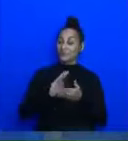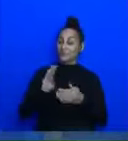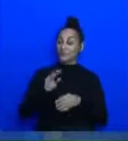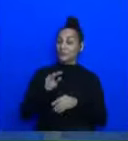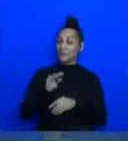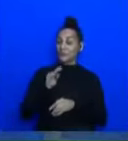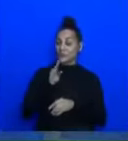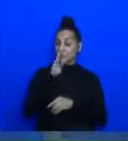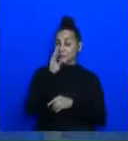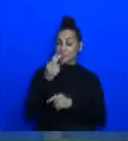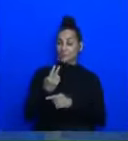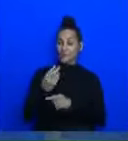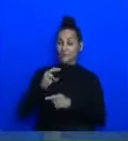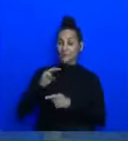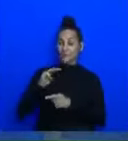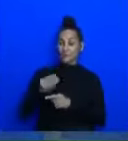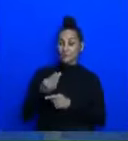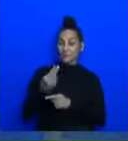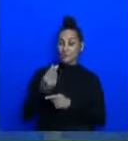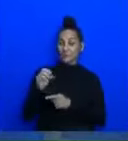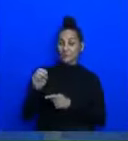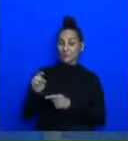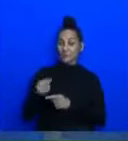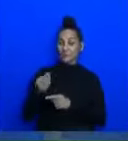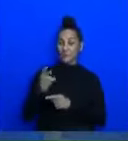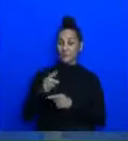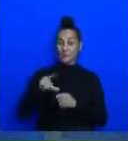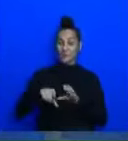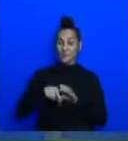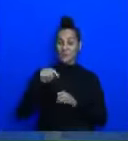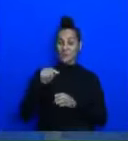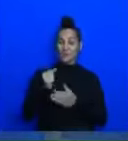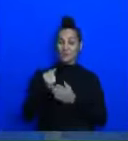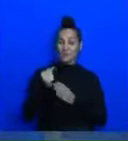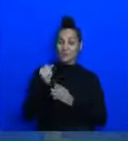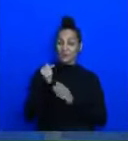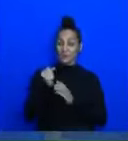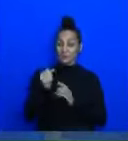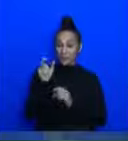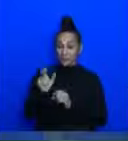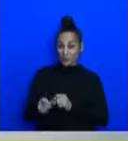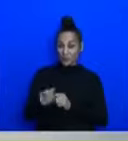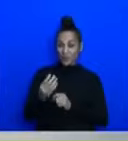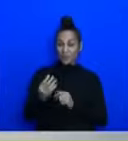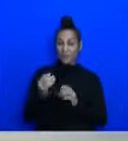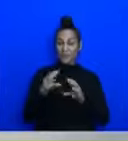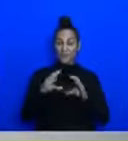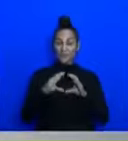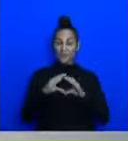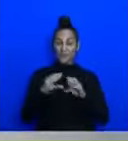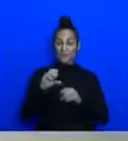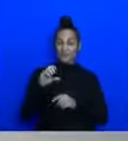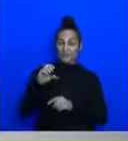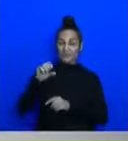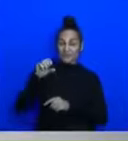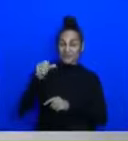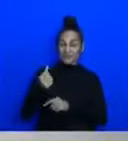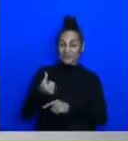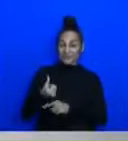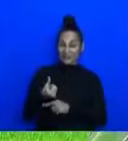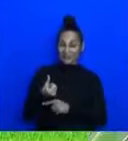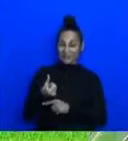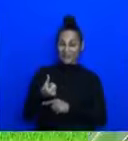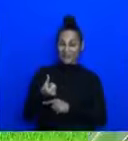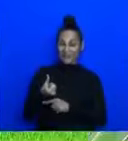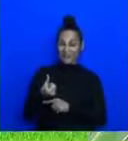prêmio de R$2.200.000 essa noite. Bola sorteada para a coluna número 4. Saiu a bola de número